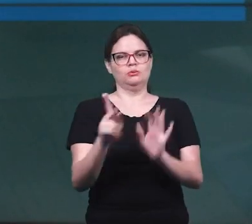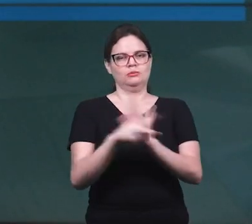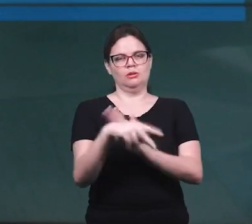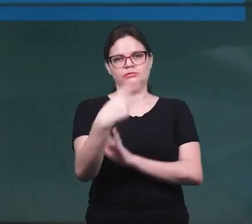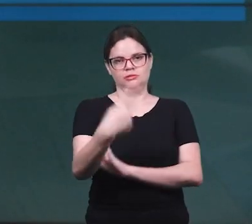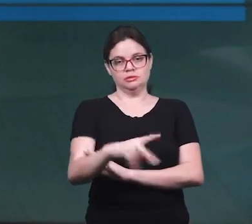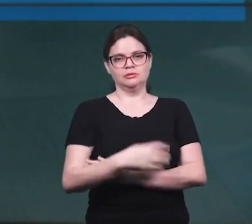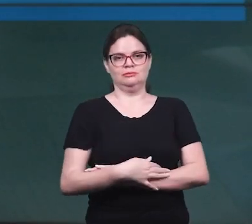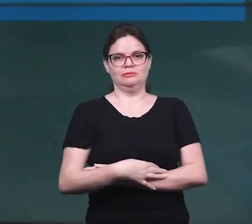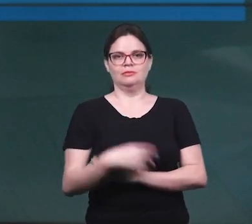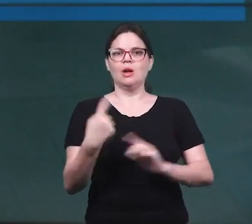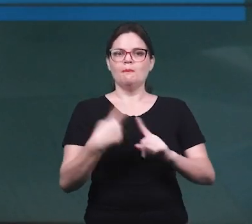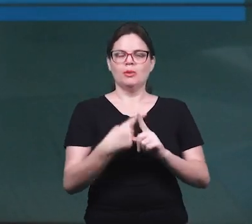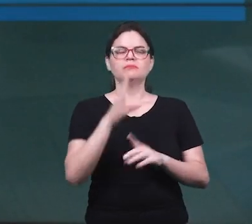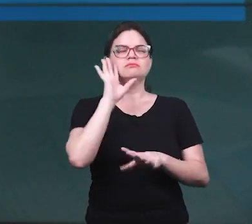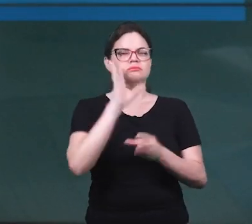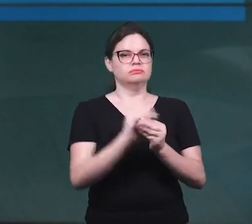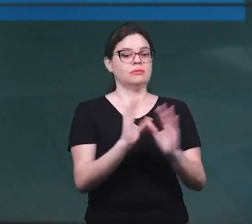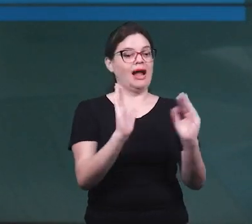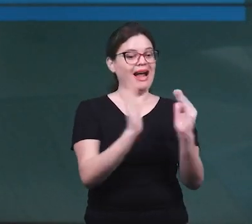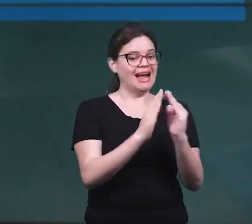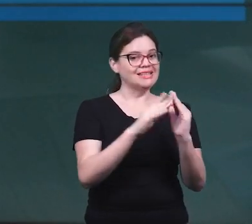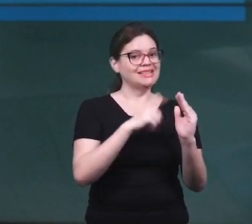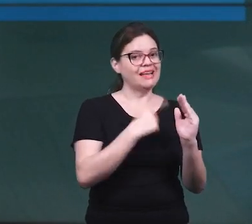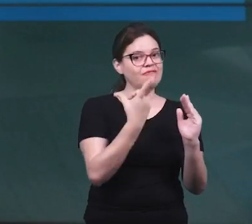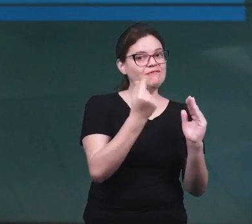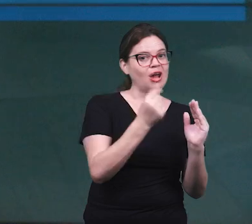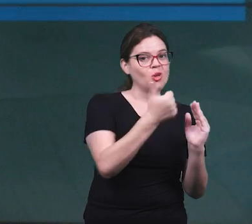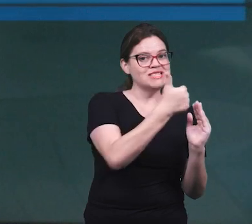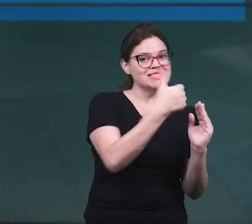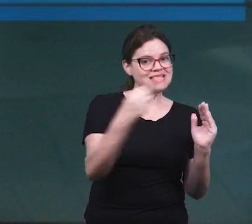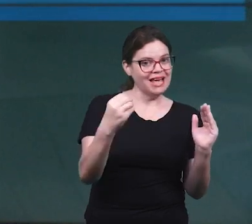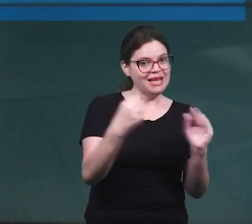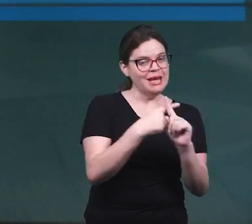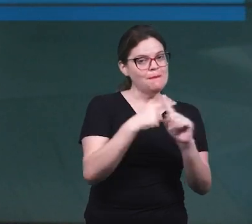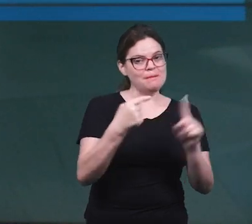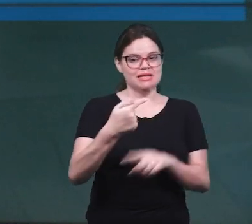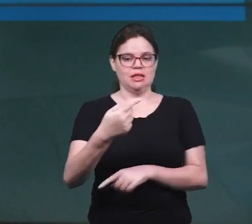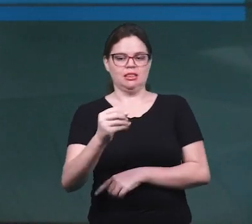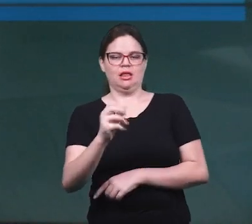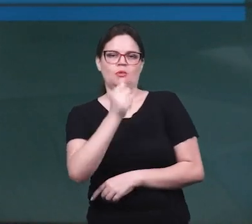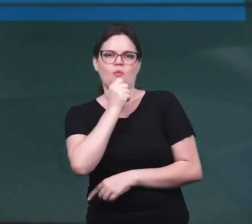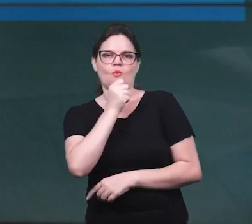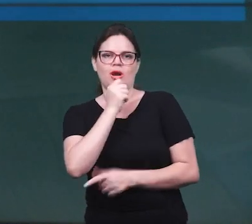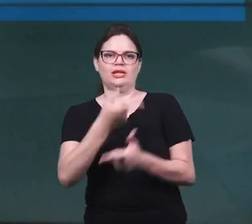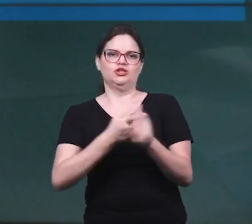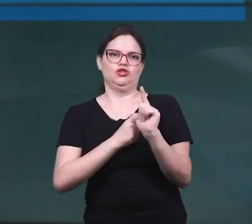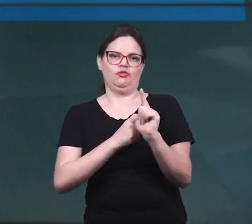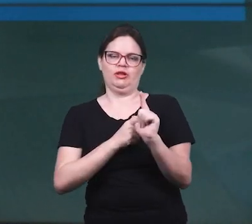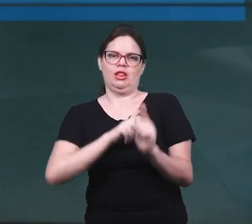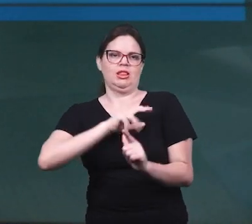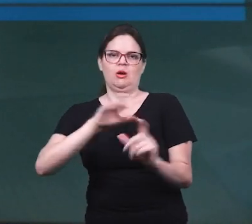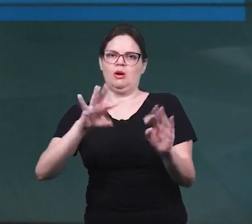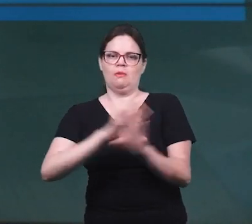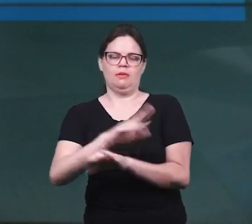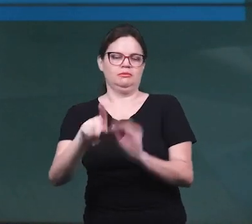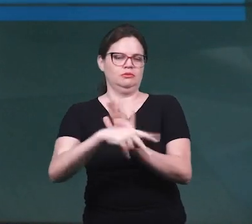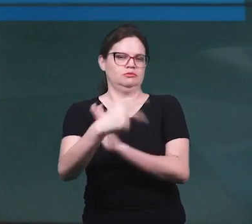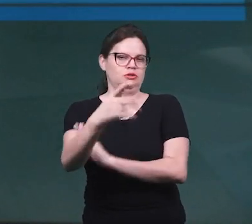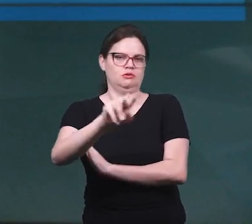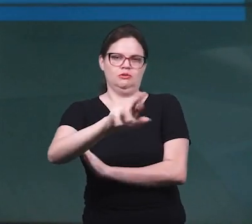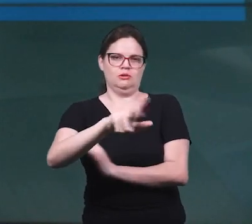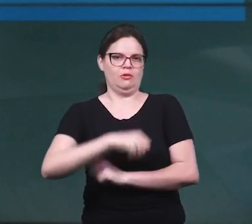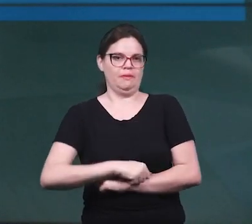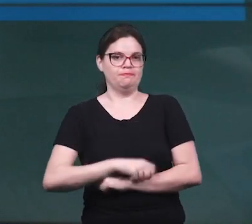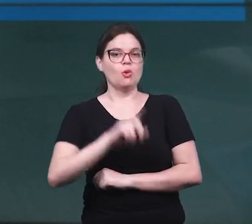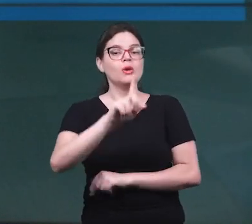bem tenha o valor de 100, 70 ainda é dívida. Então, tudo que ele vale, menos tudo